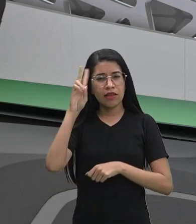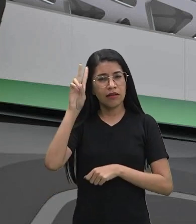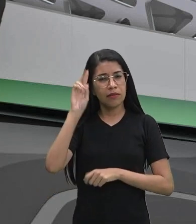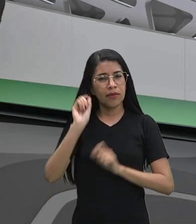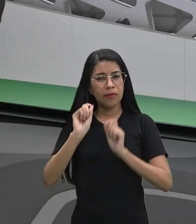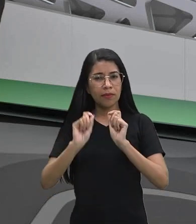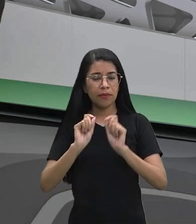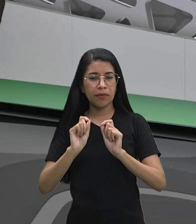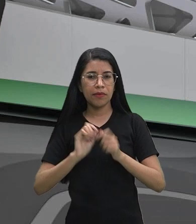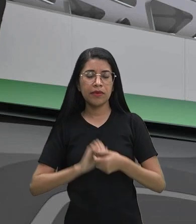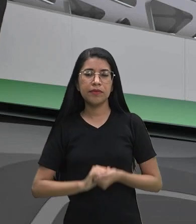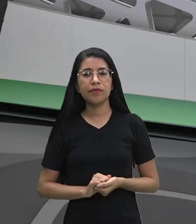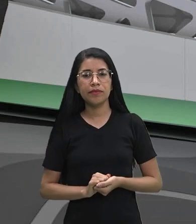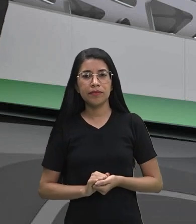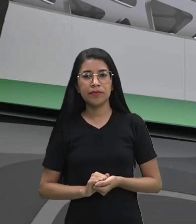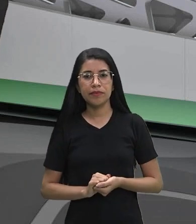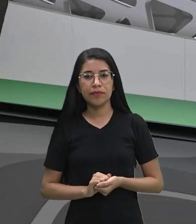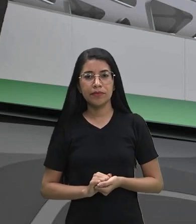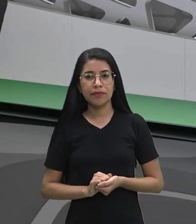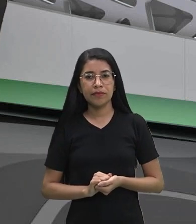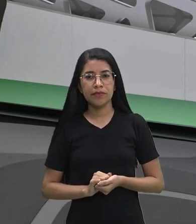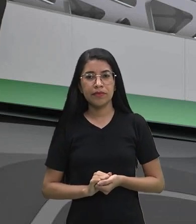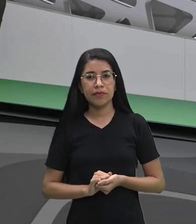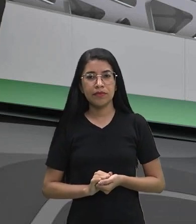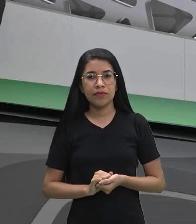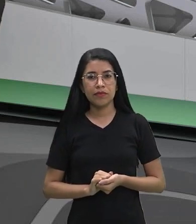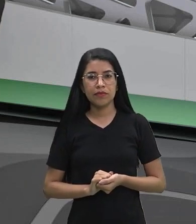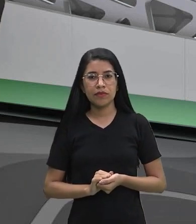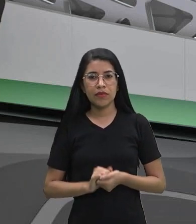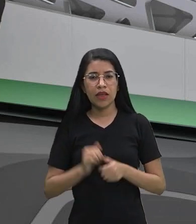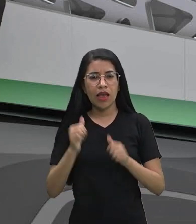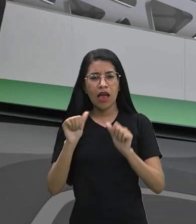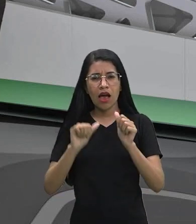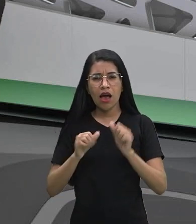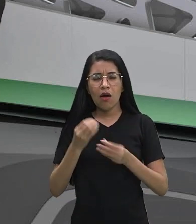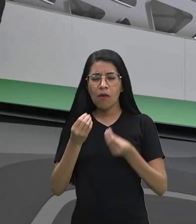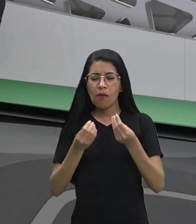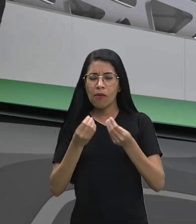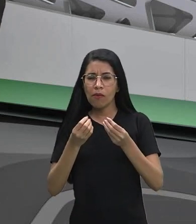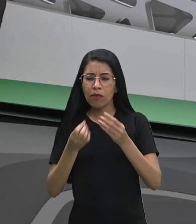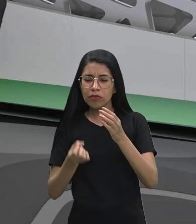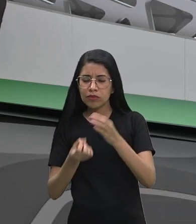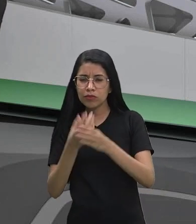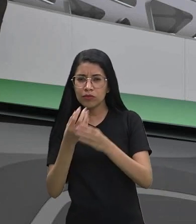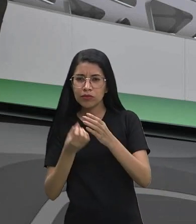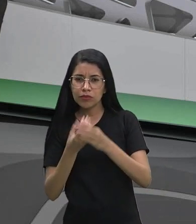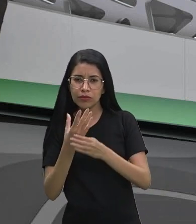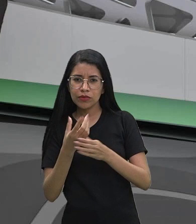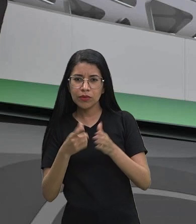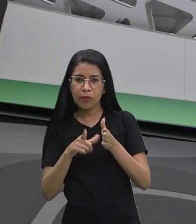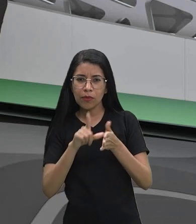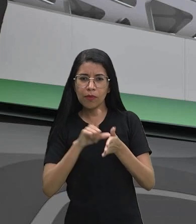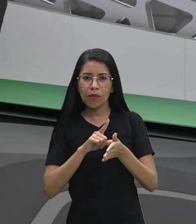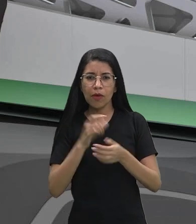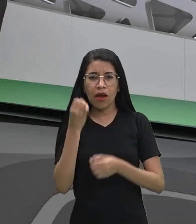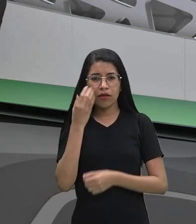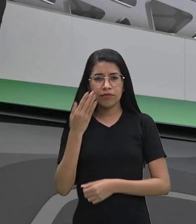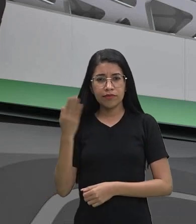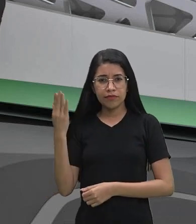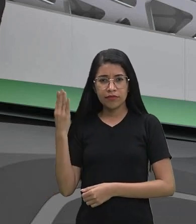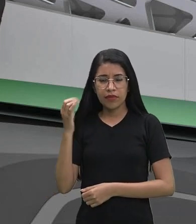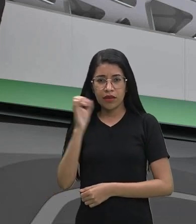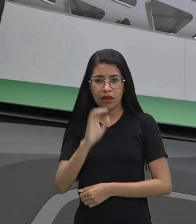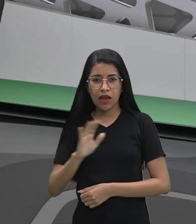relembrar ou, verificar como foi que elas surgiram. Aqui a gente tem a imagem da